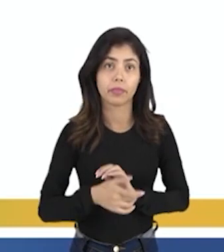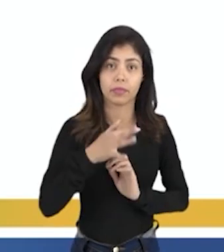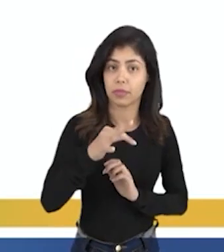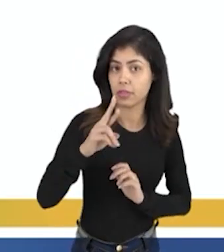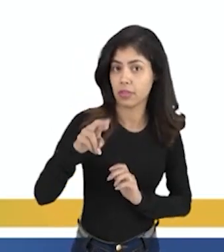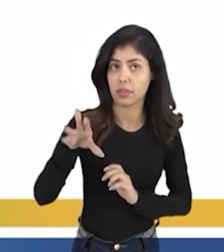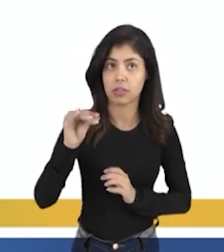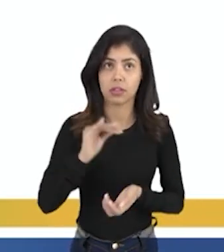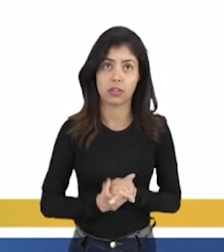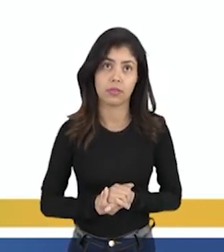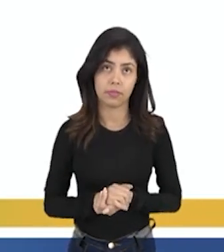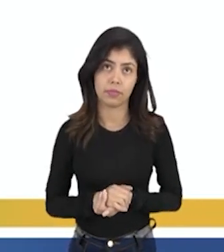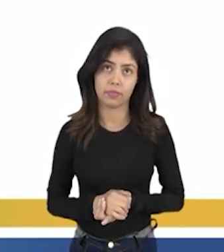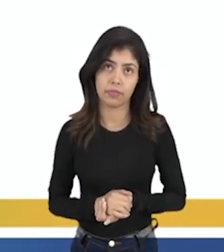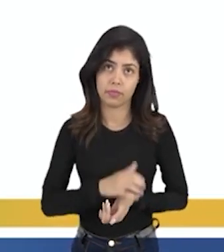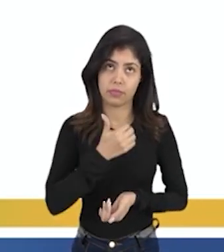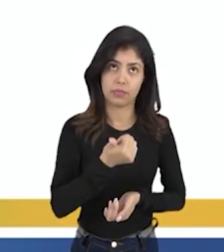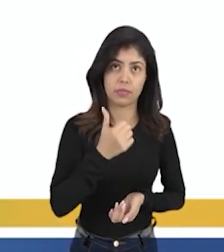Fernando Pessoa, tá?